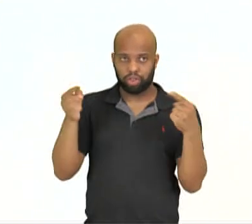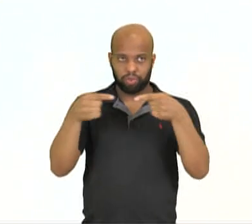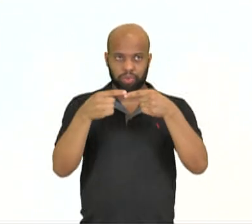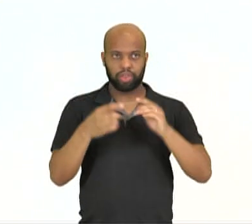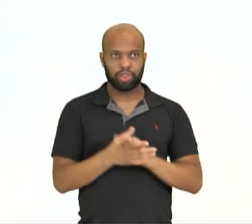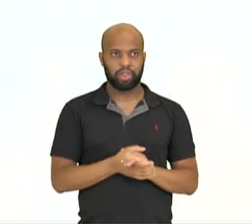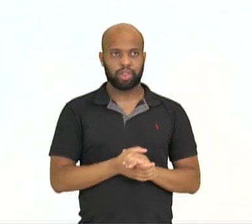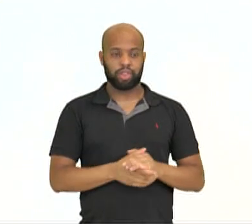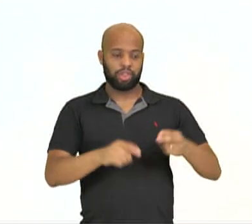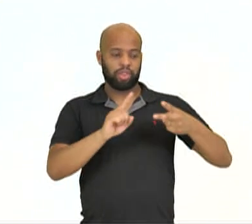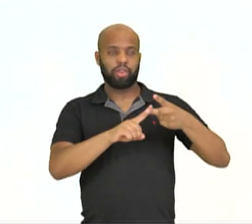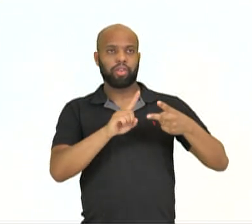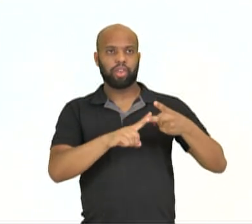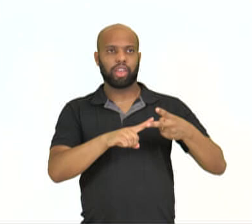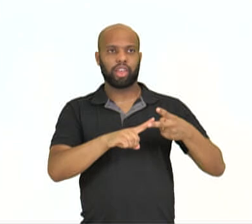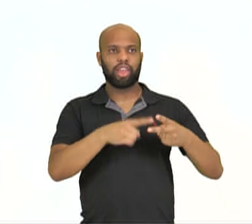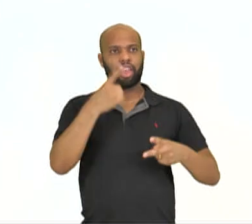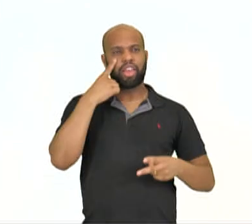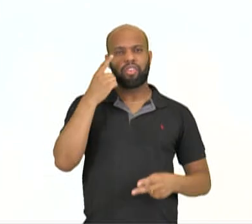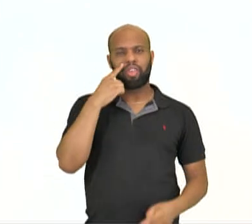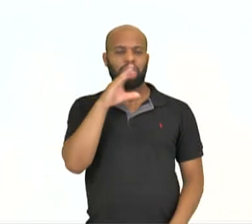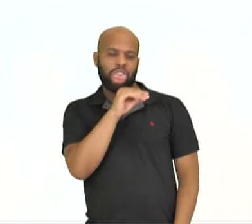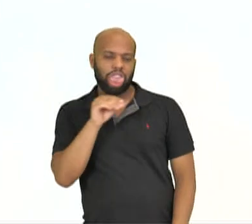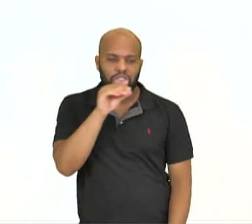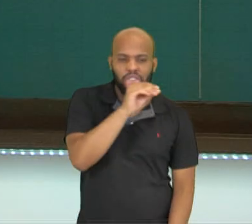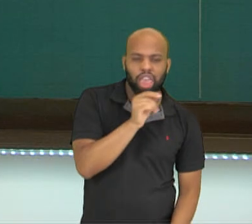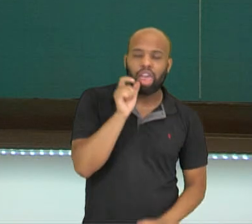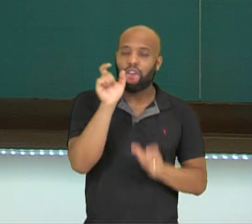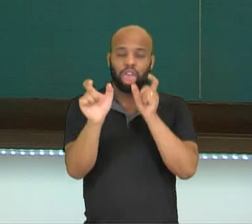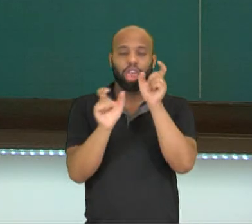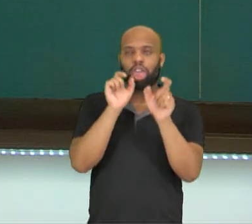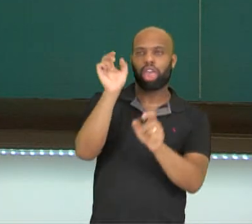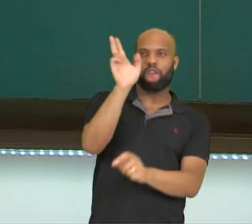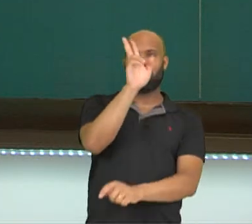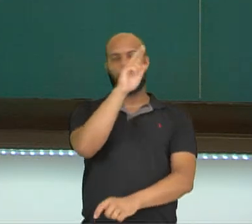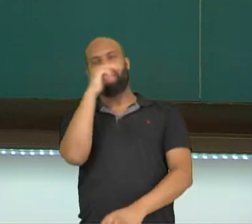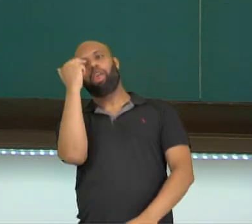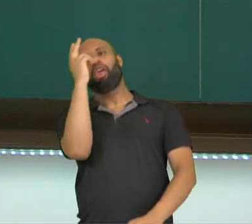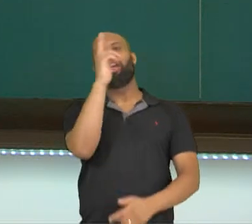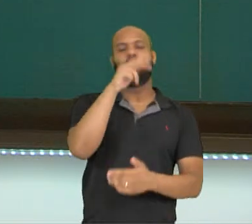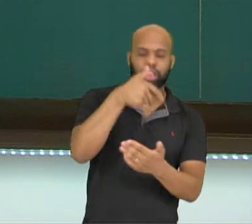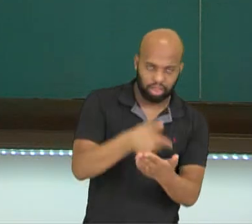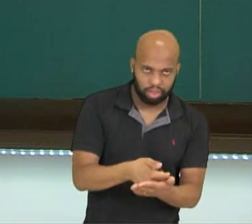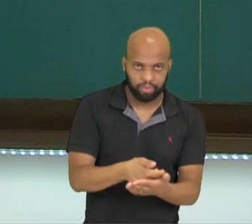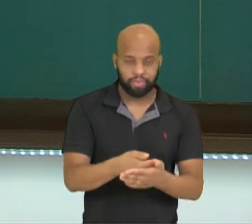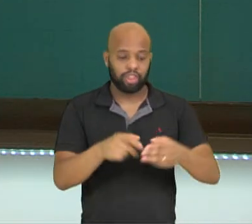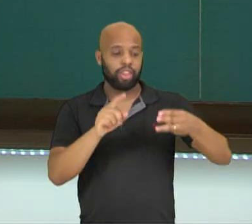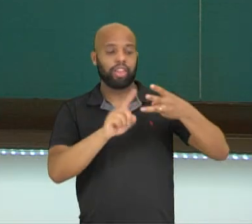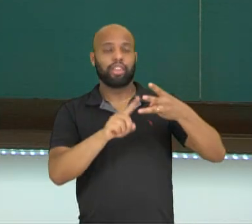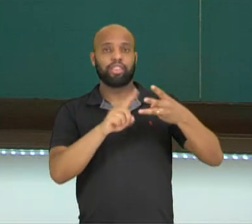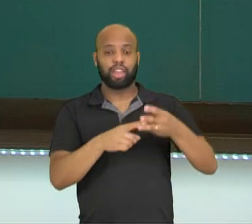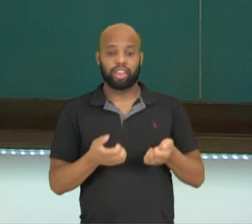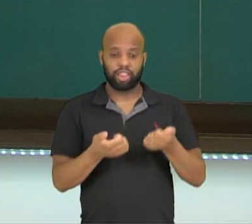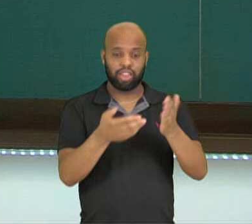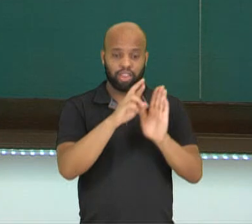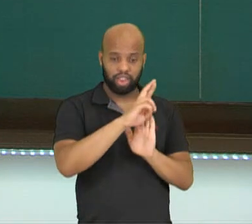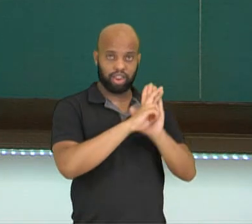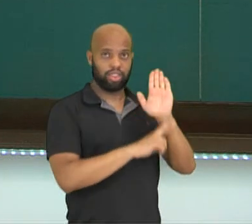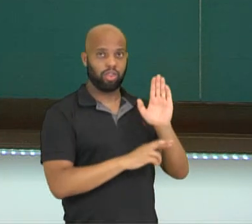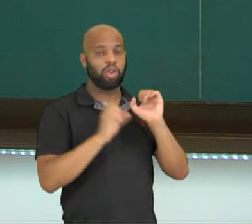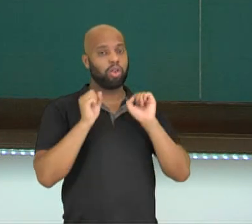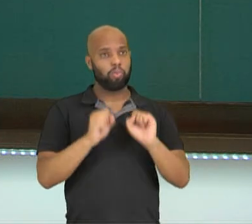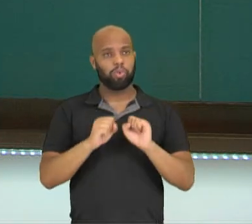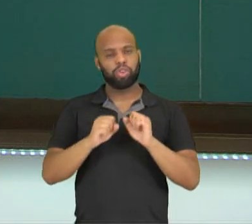Ele murmurando frases desconexas desmaiou. C. Devolvidos os relatórios,